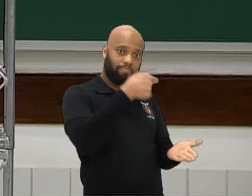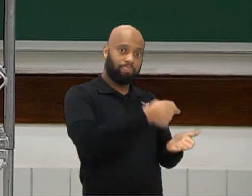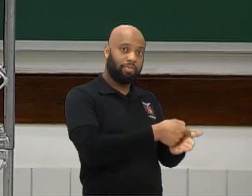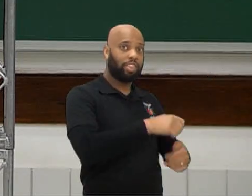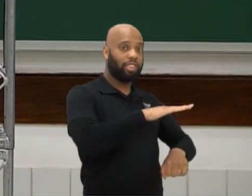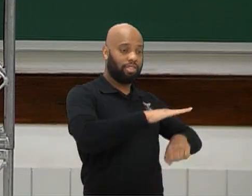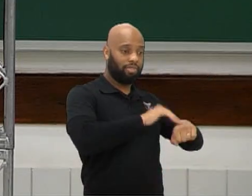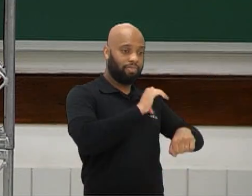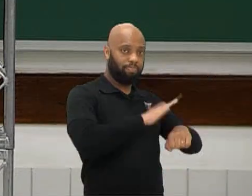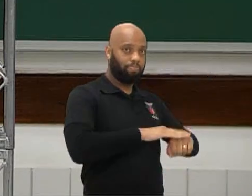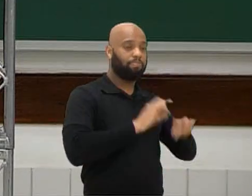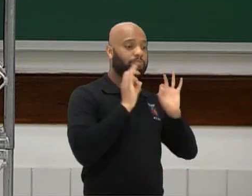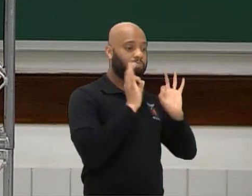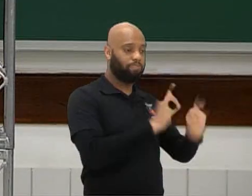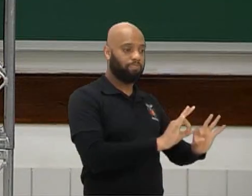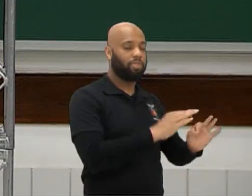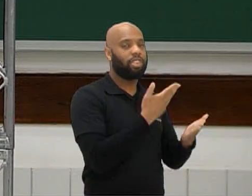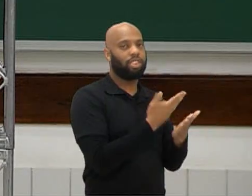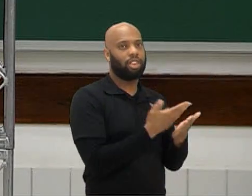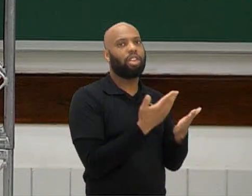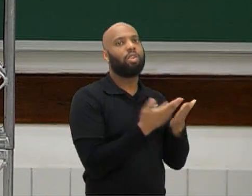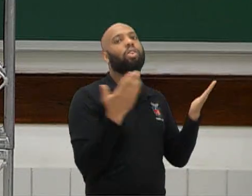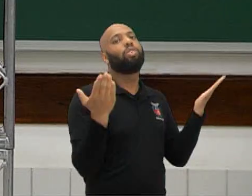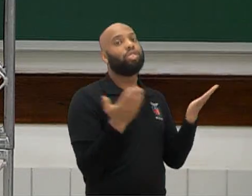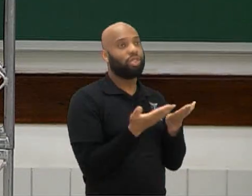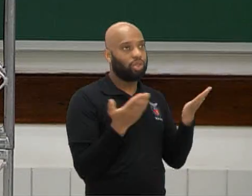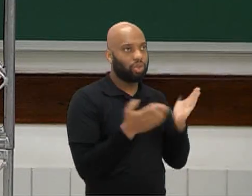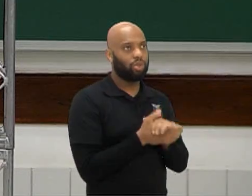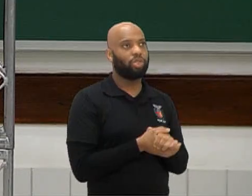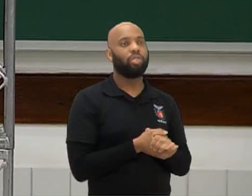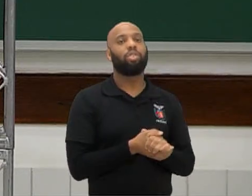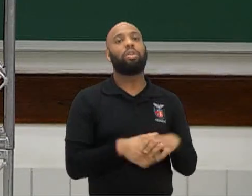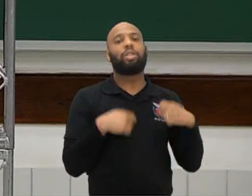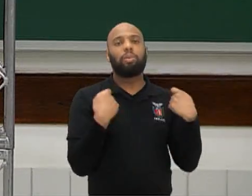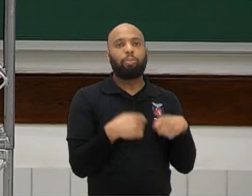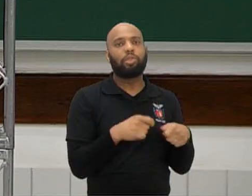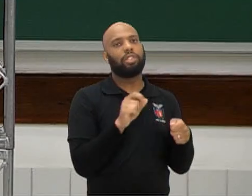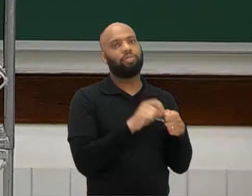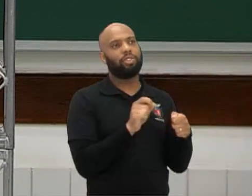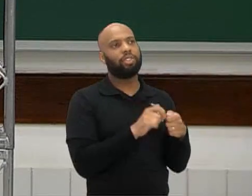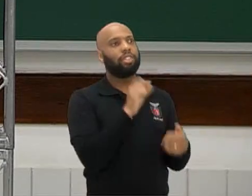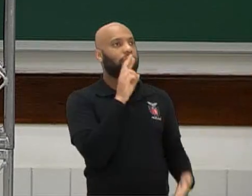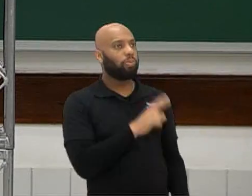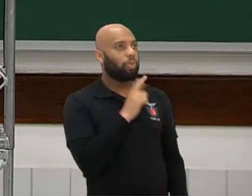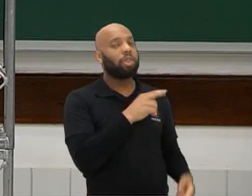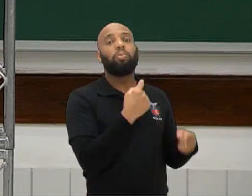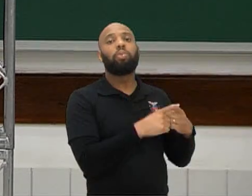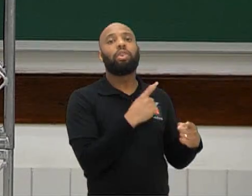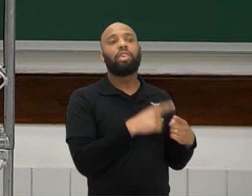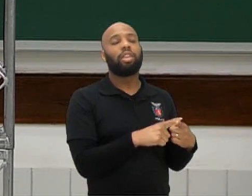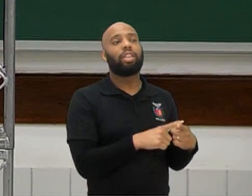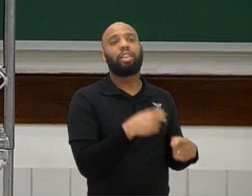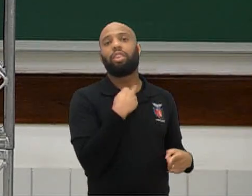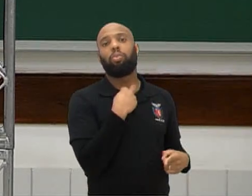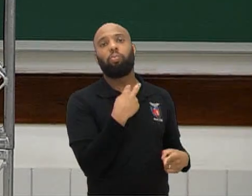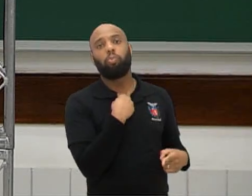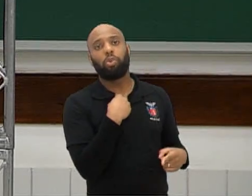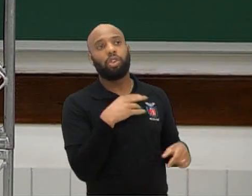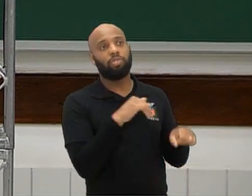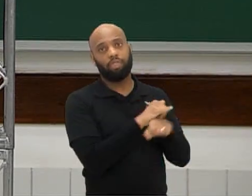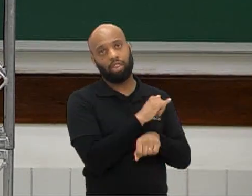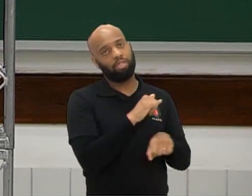sua presença na aula de hoje. Não deixe de marcar a sua presença porque você não pode